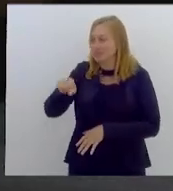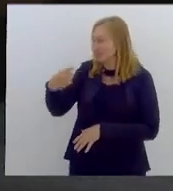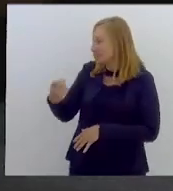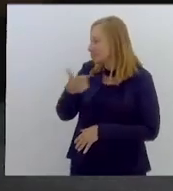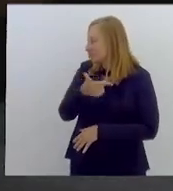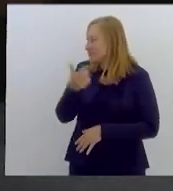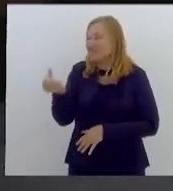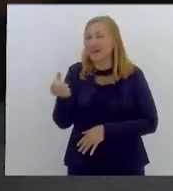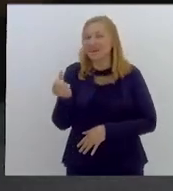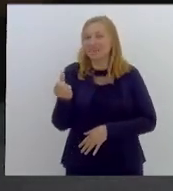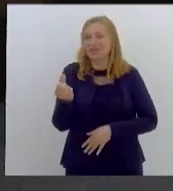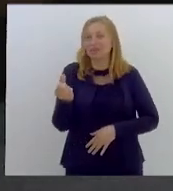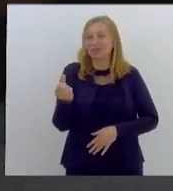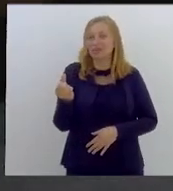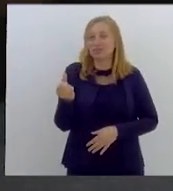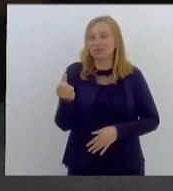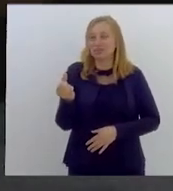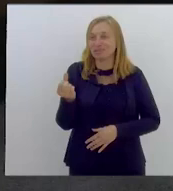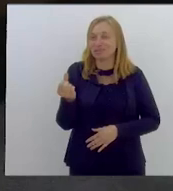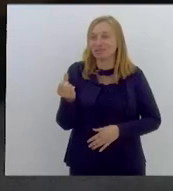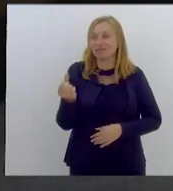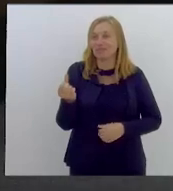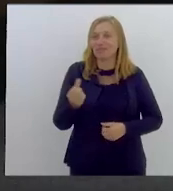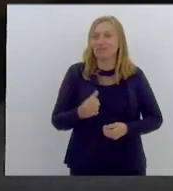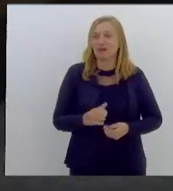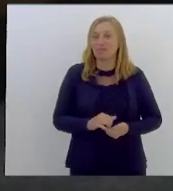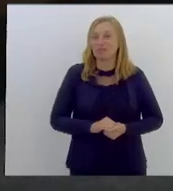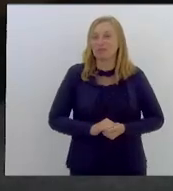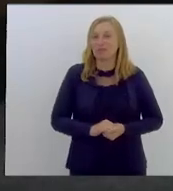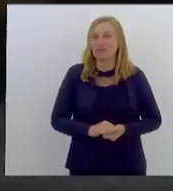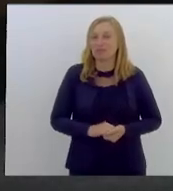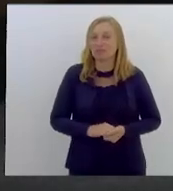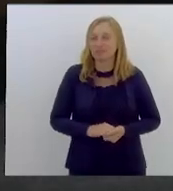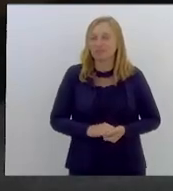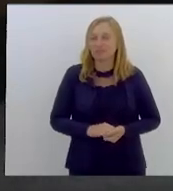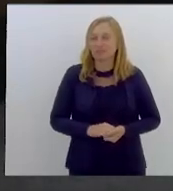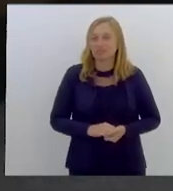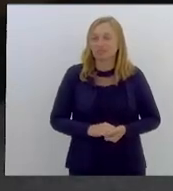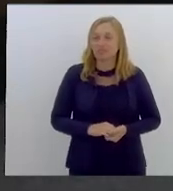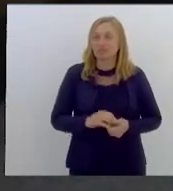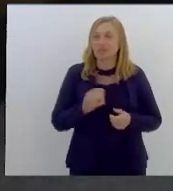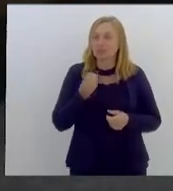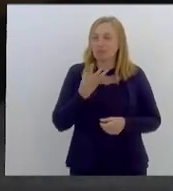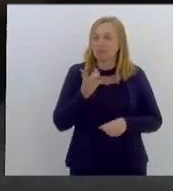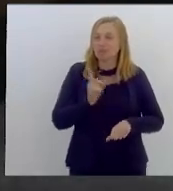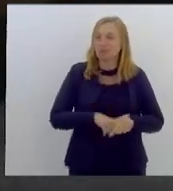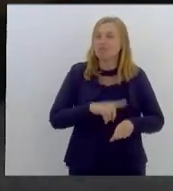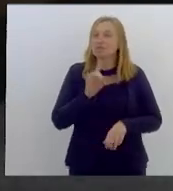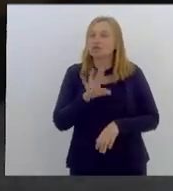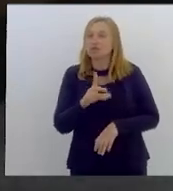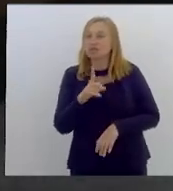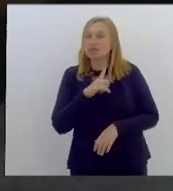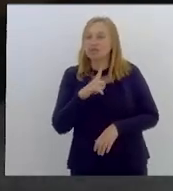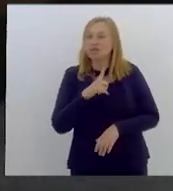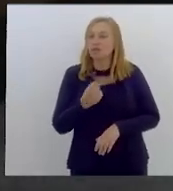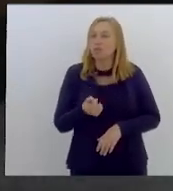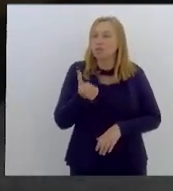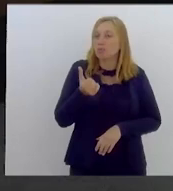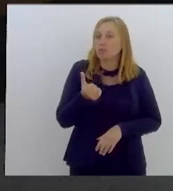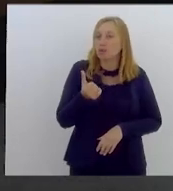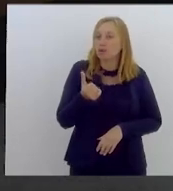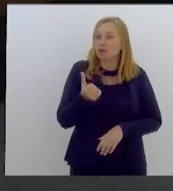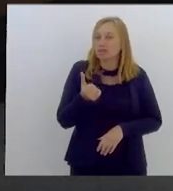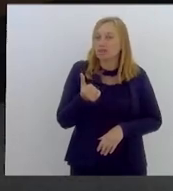26, porque uma vez que isso seja sacramentado hoje, gerará consequências durante um bom tempo. Então é só ter um pouco